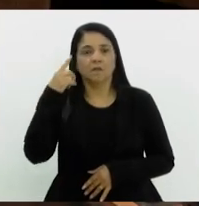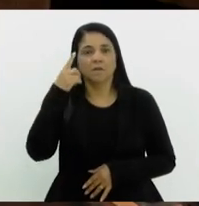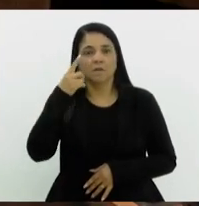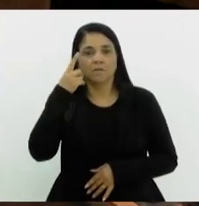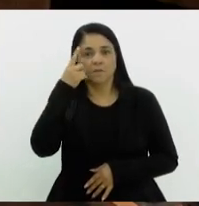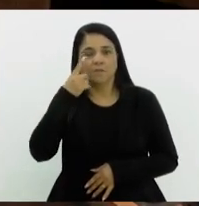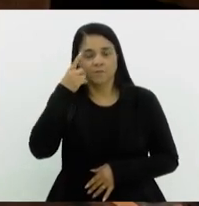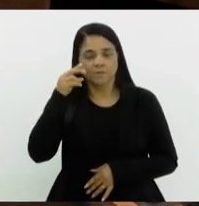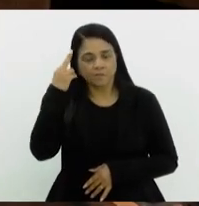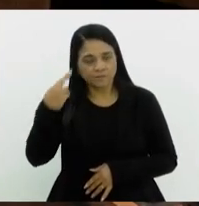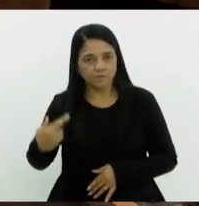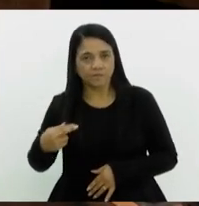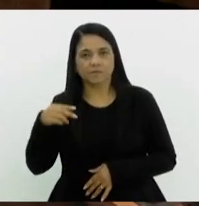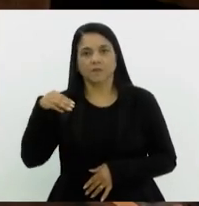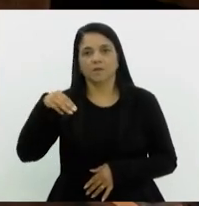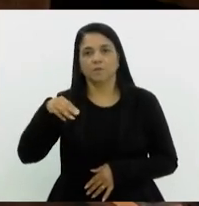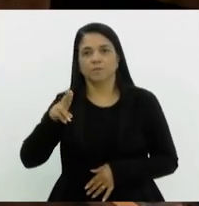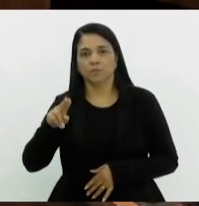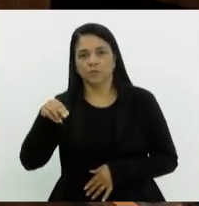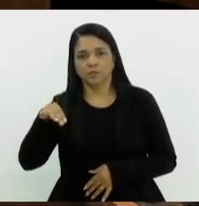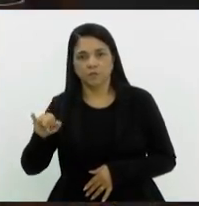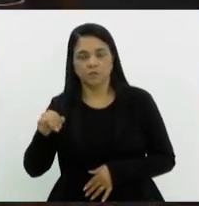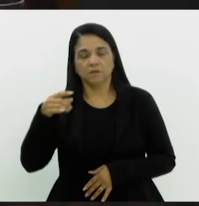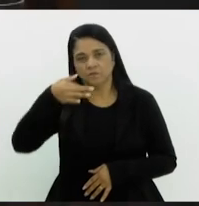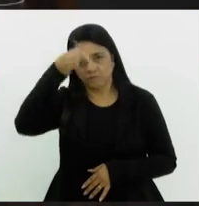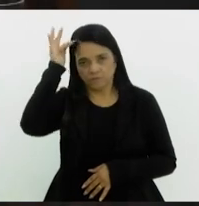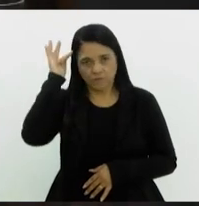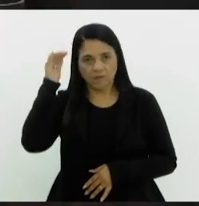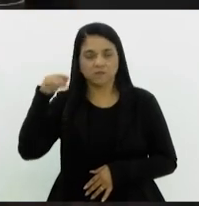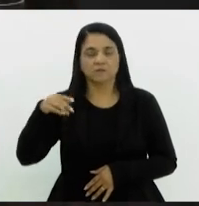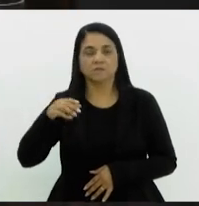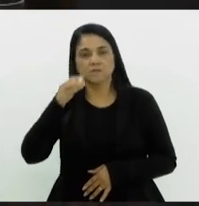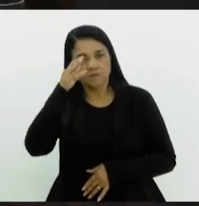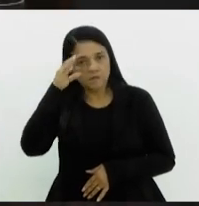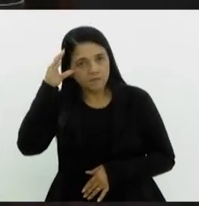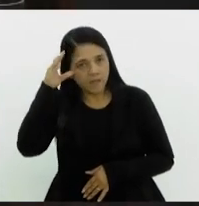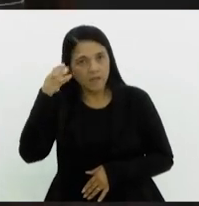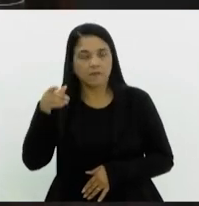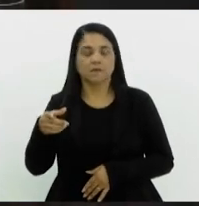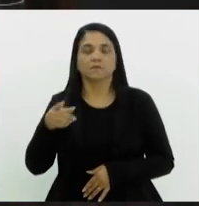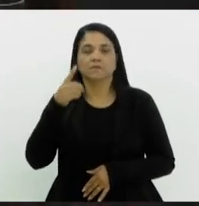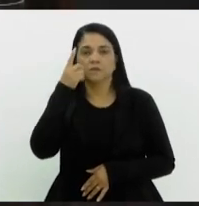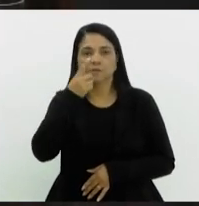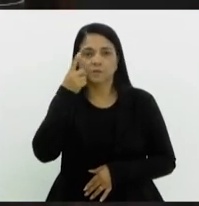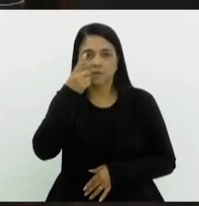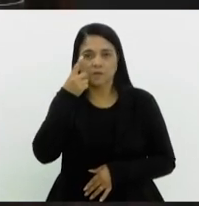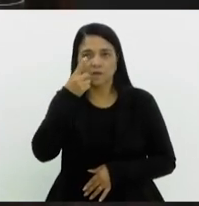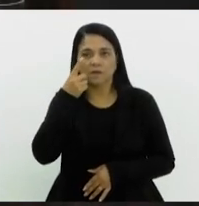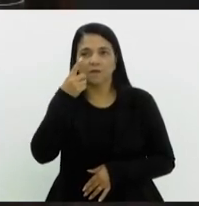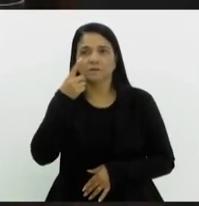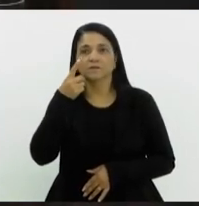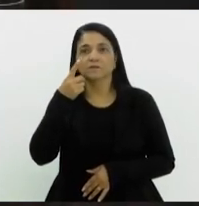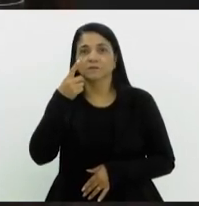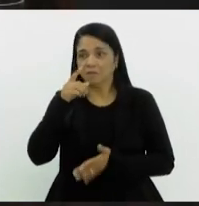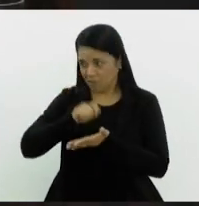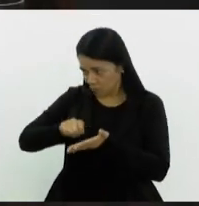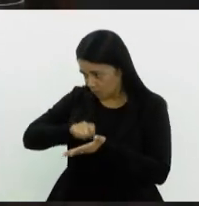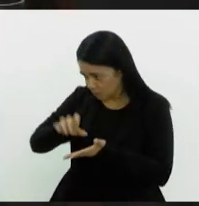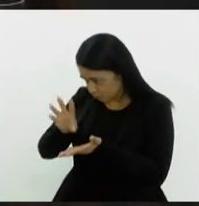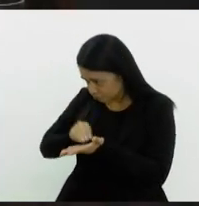Deputado Muni, deputado Fred Pacheco, deputada Célia Jordão, deputado. Está anotando aí?